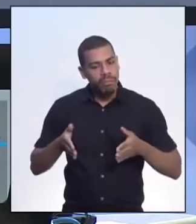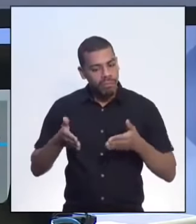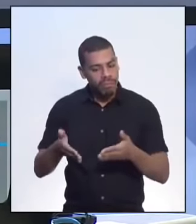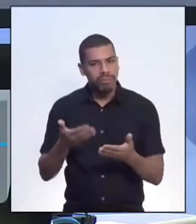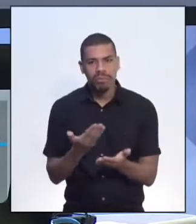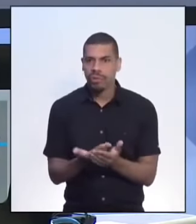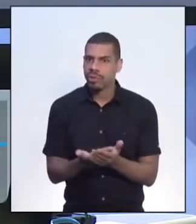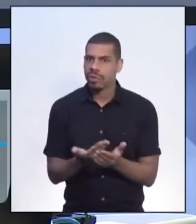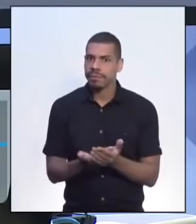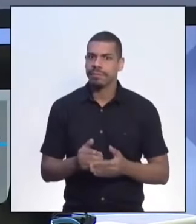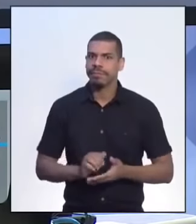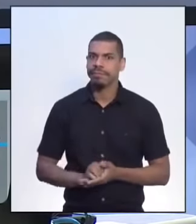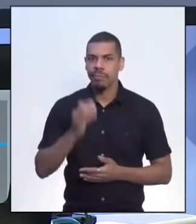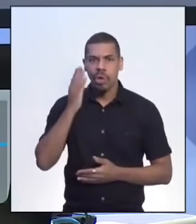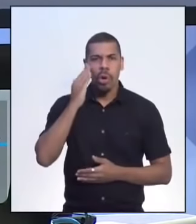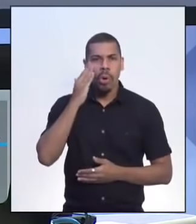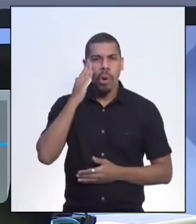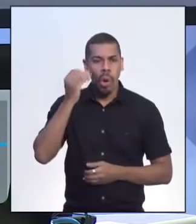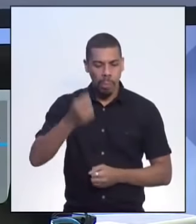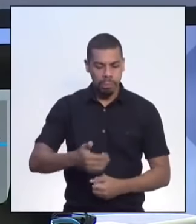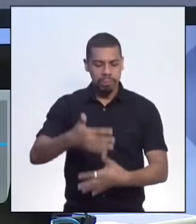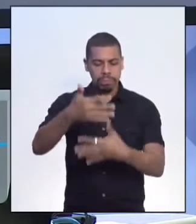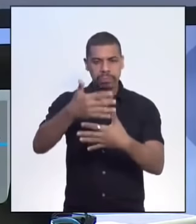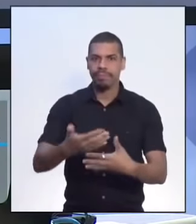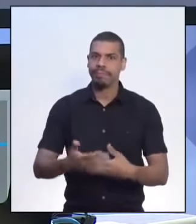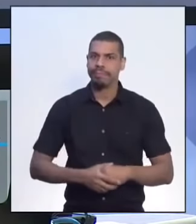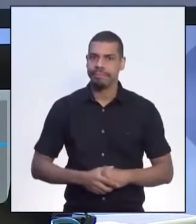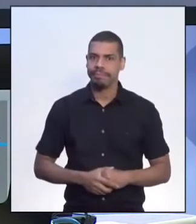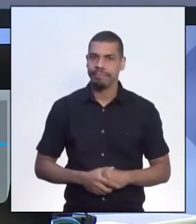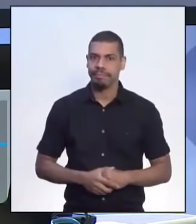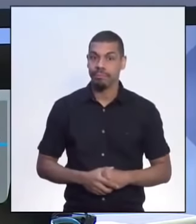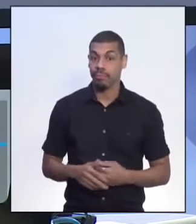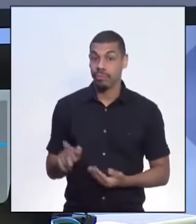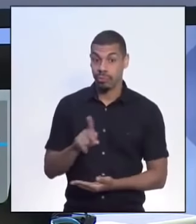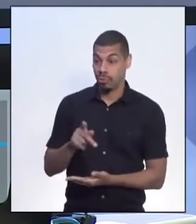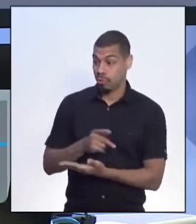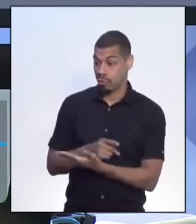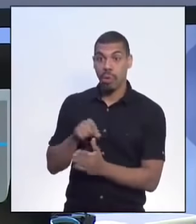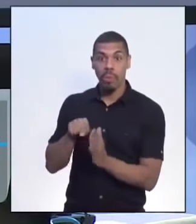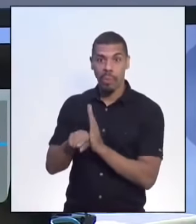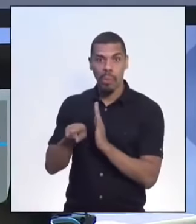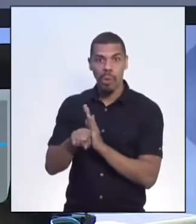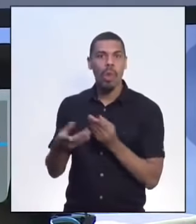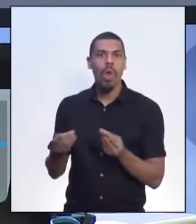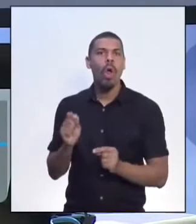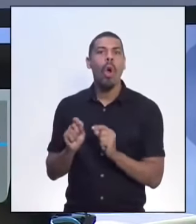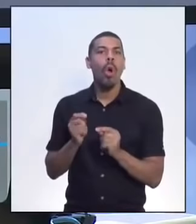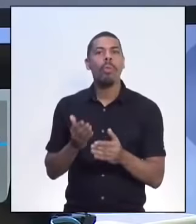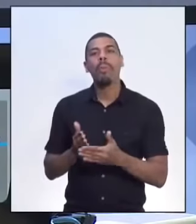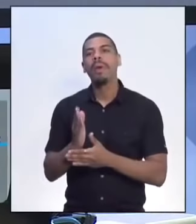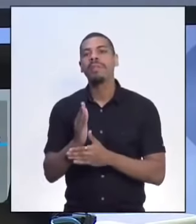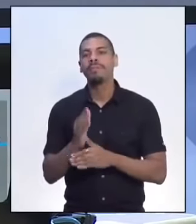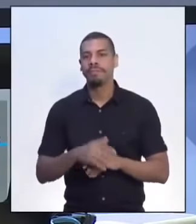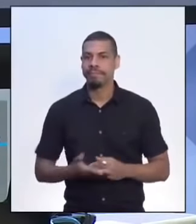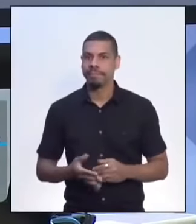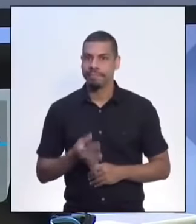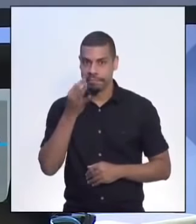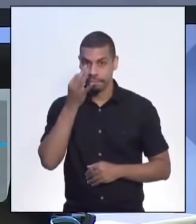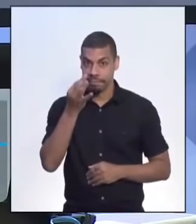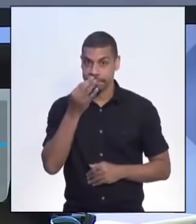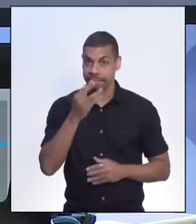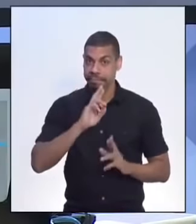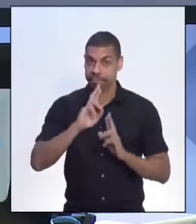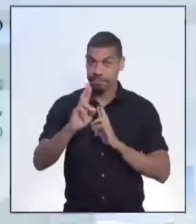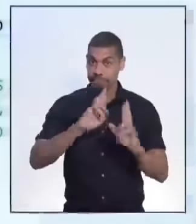na aula. Eu quero saber sua resposta. É assim que você vai passar de ano, como o Douglas perguntou. Então, seguinte, vamos verificar as respostas